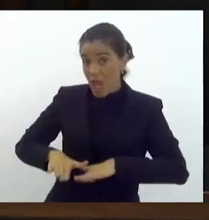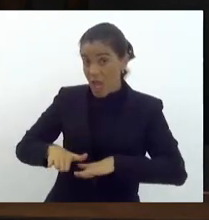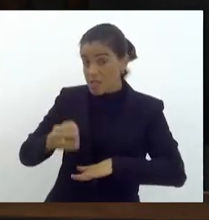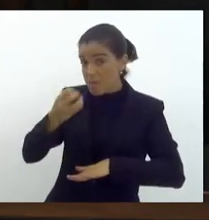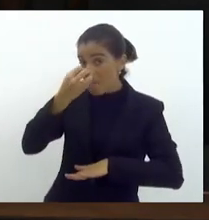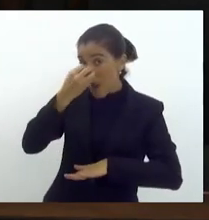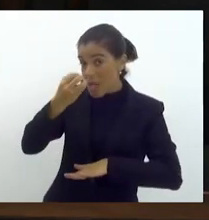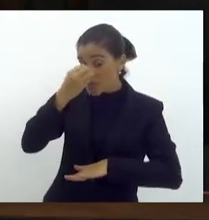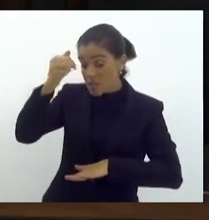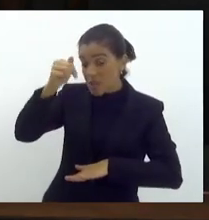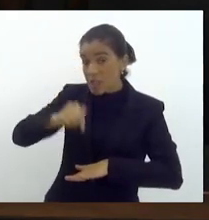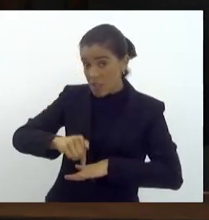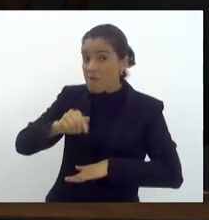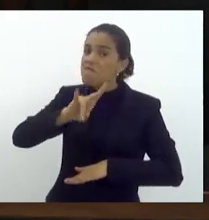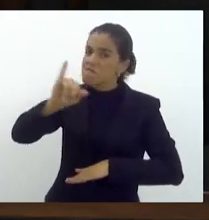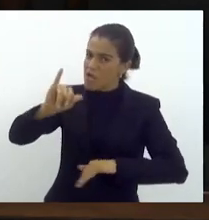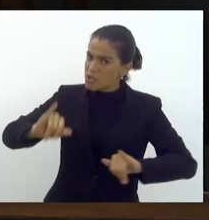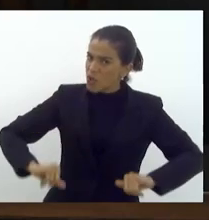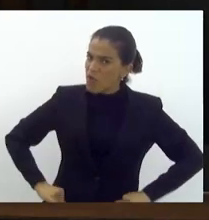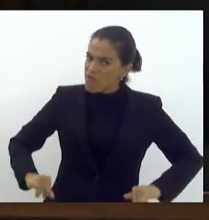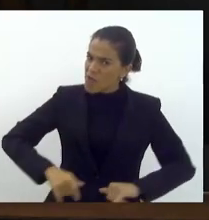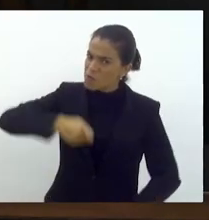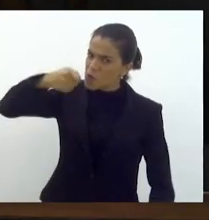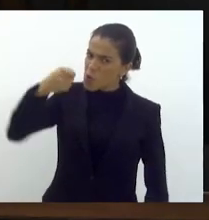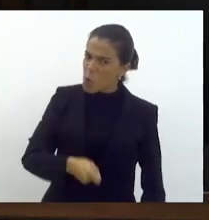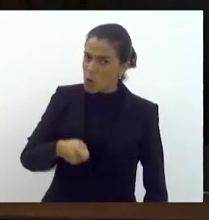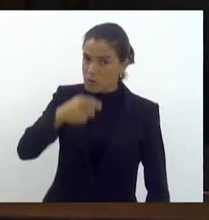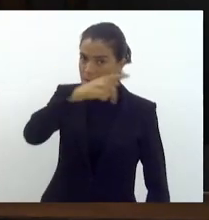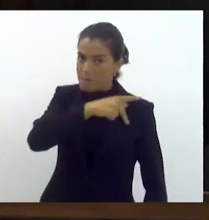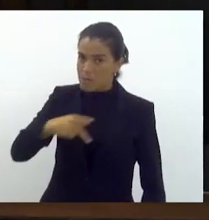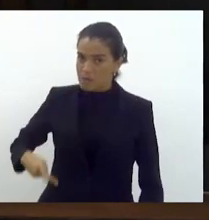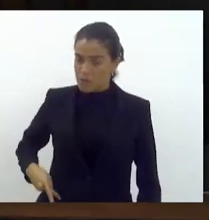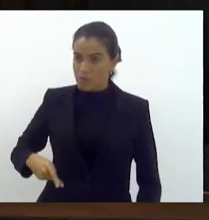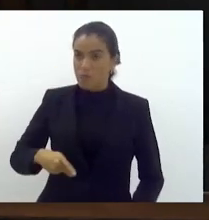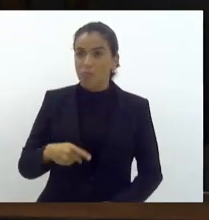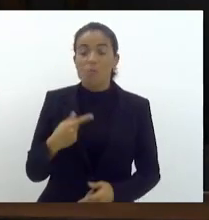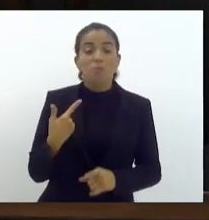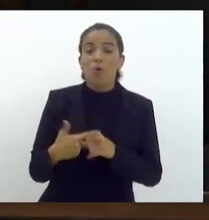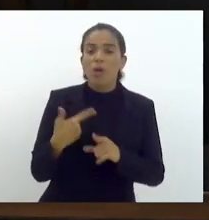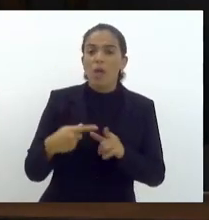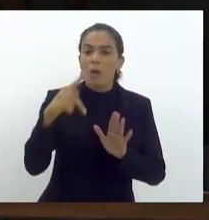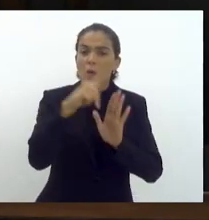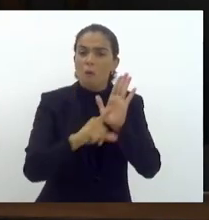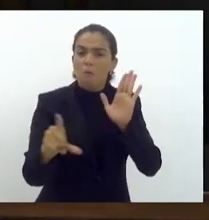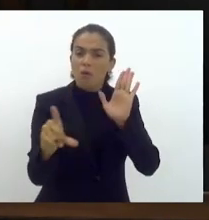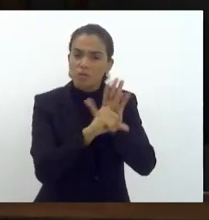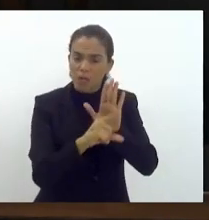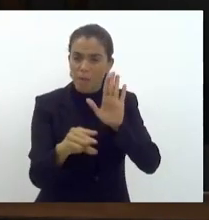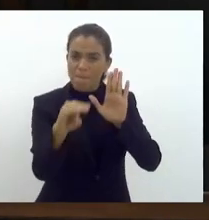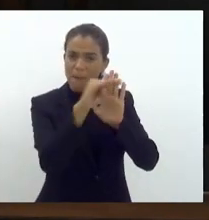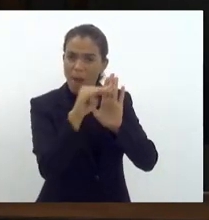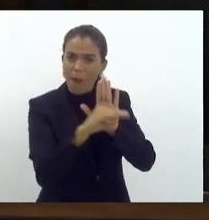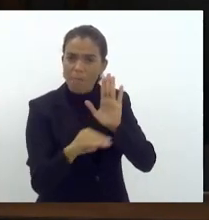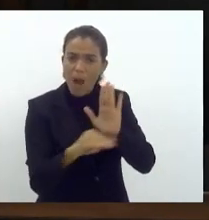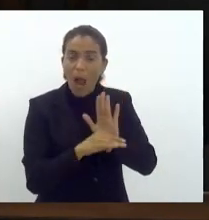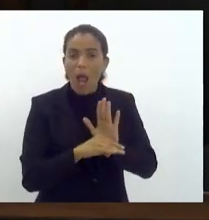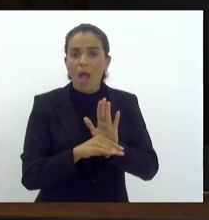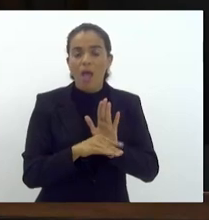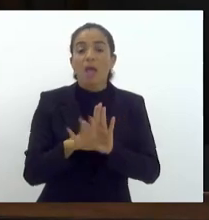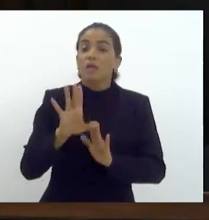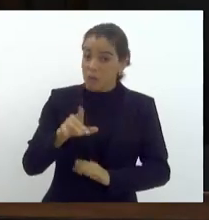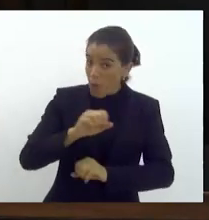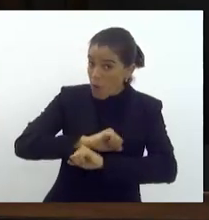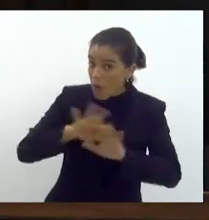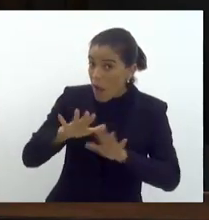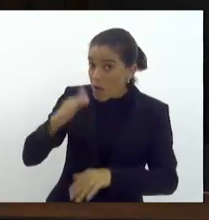palhaçada aqui vai sofrer o Rigor da presidência também que pauta o processo o projeto que quer e toca a casa como bem entende que